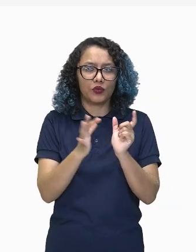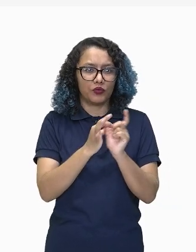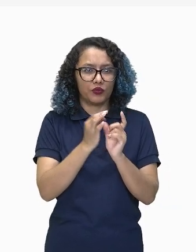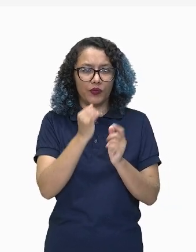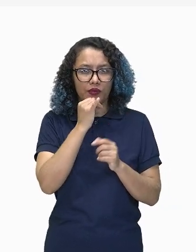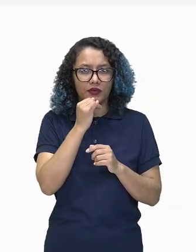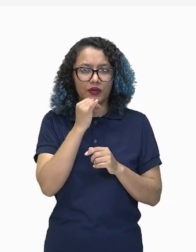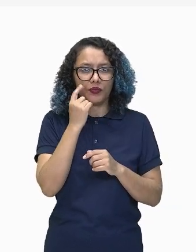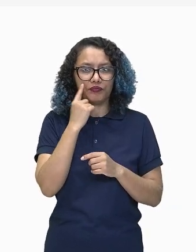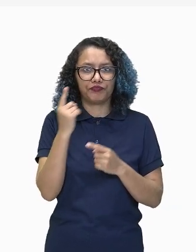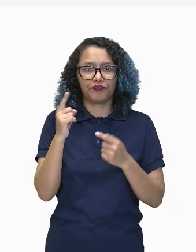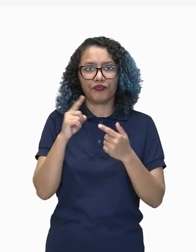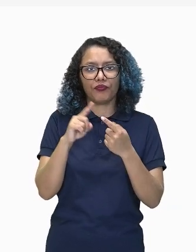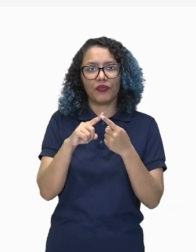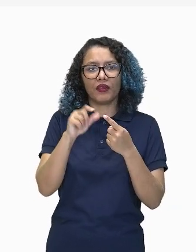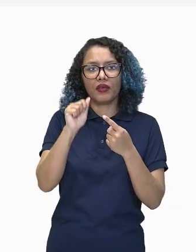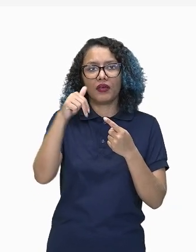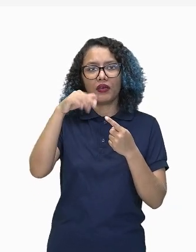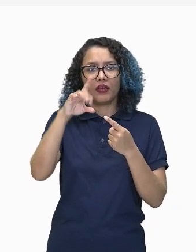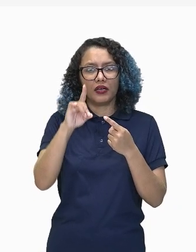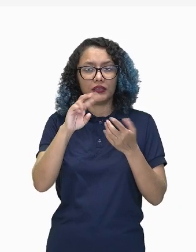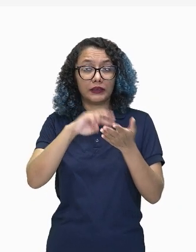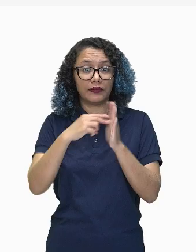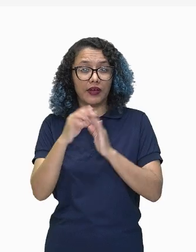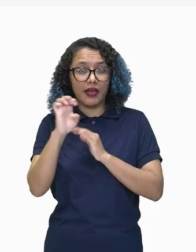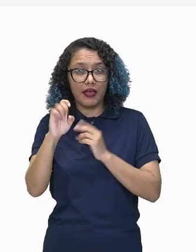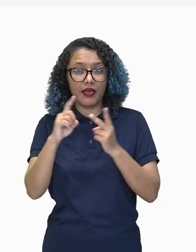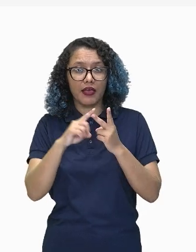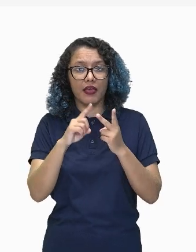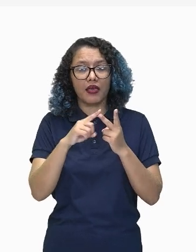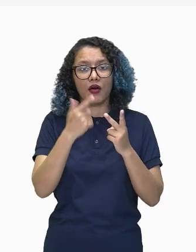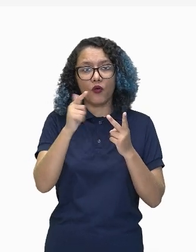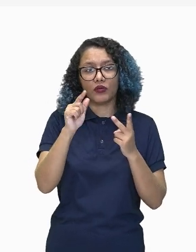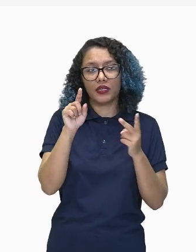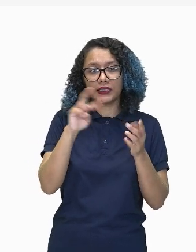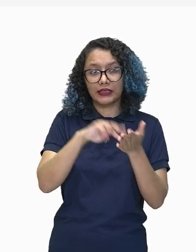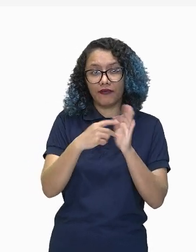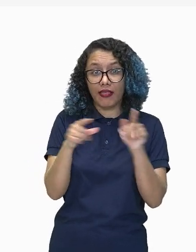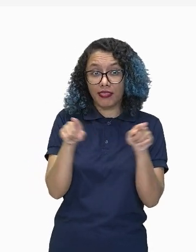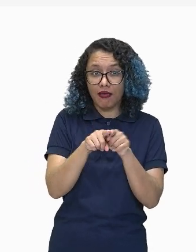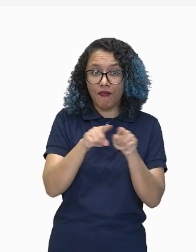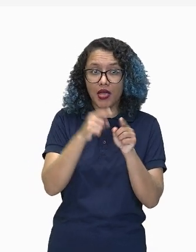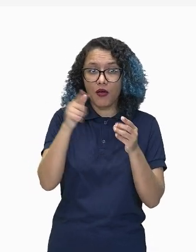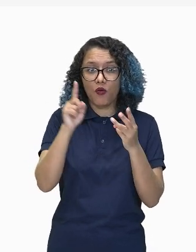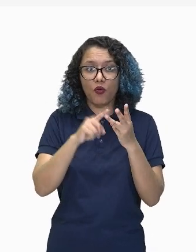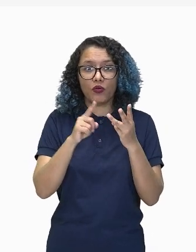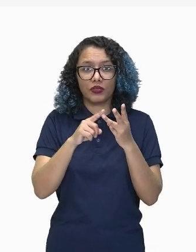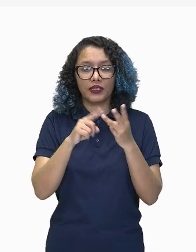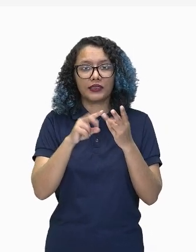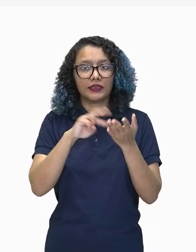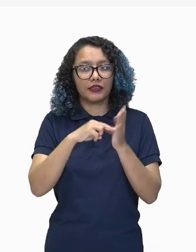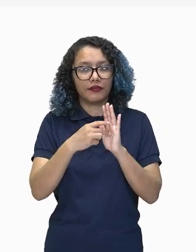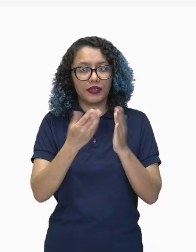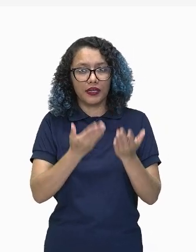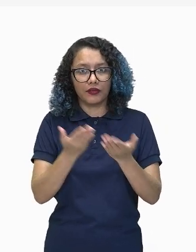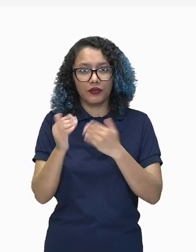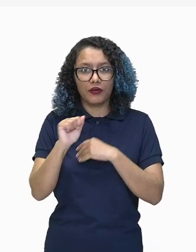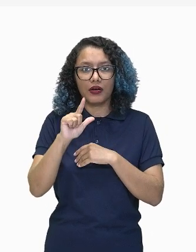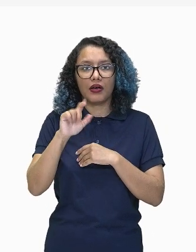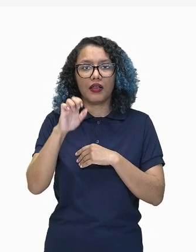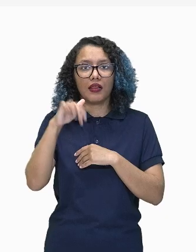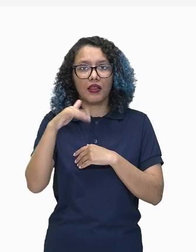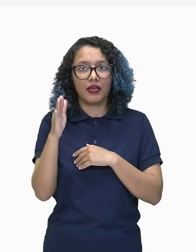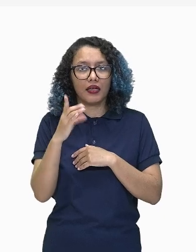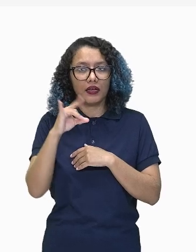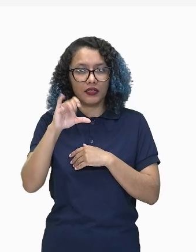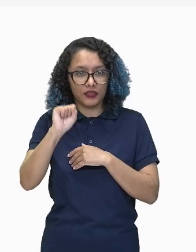aqui and, que significa e, né? Also, que significa também, besides, que é além disso,